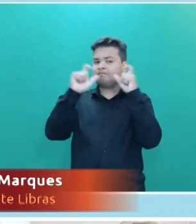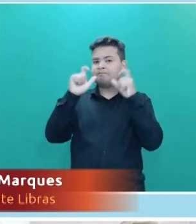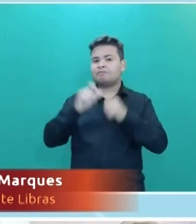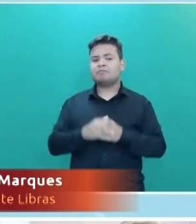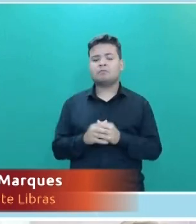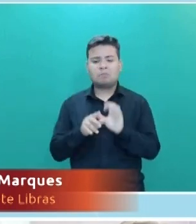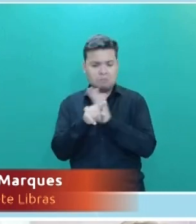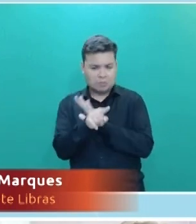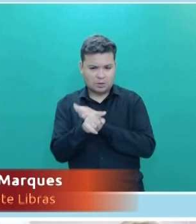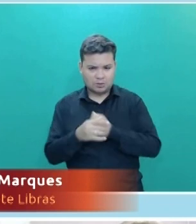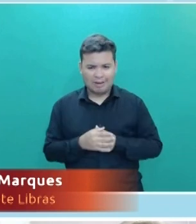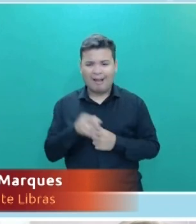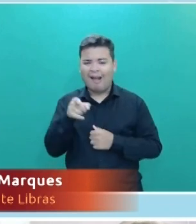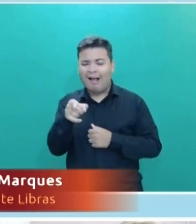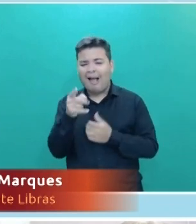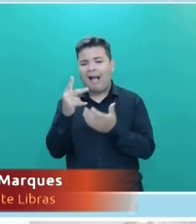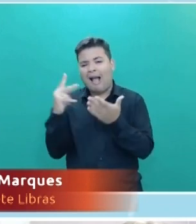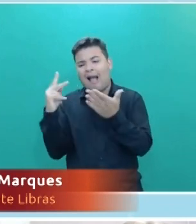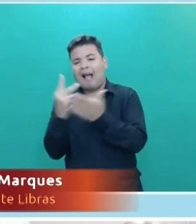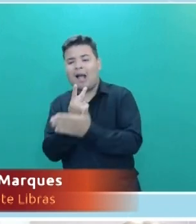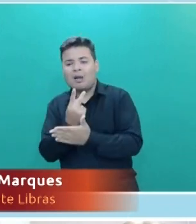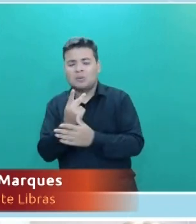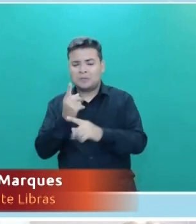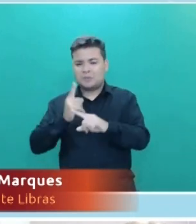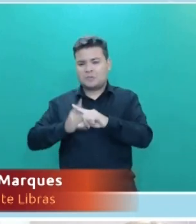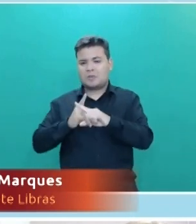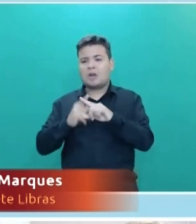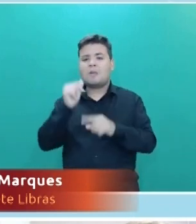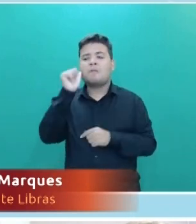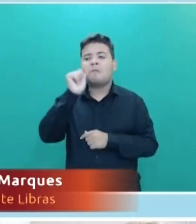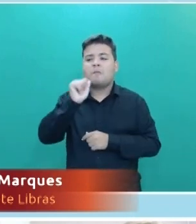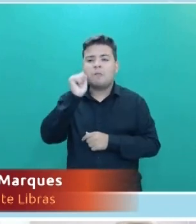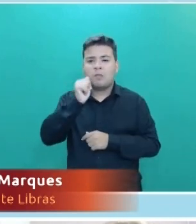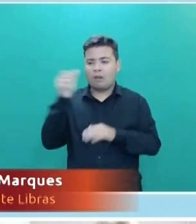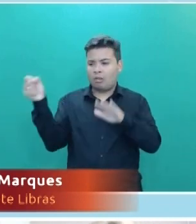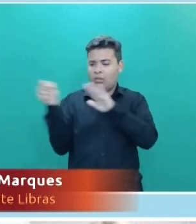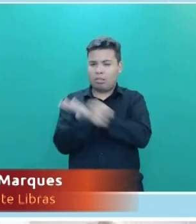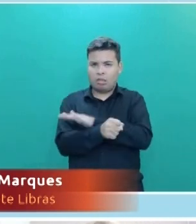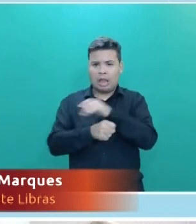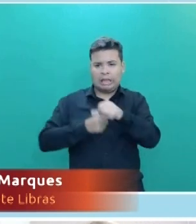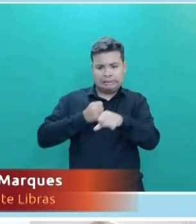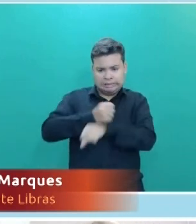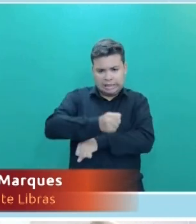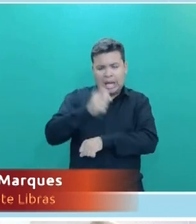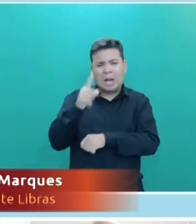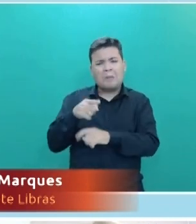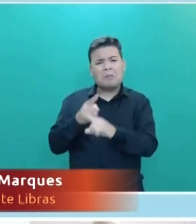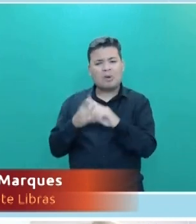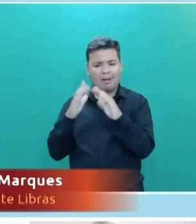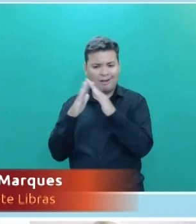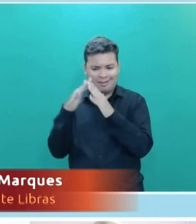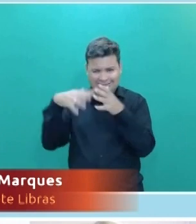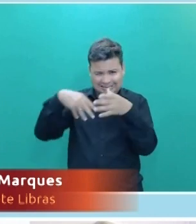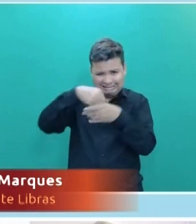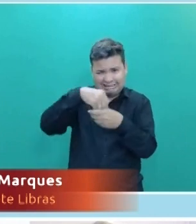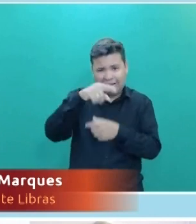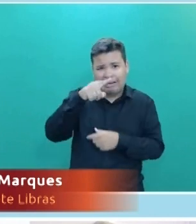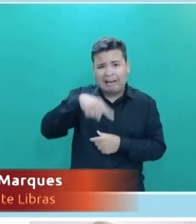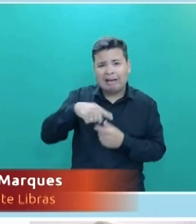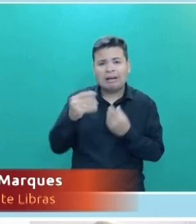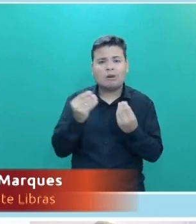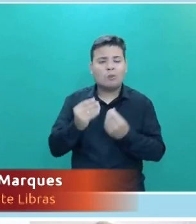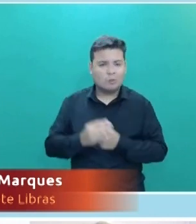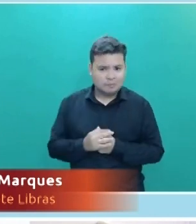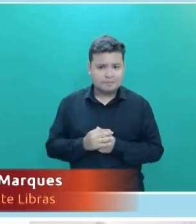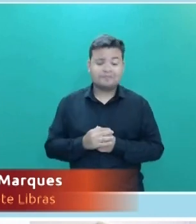as mulheres que são colocadas nessa condição, muitas vezes, estão dentro das casas, né? A gente vê muitos casos, viu recentemente, né, de mulheres